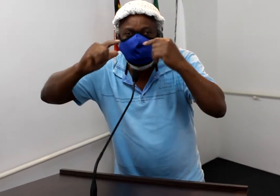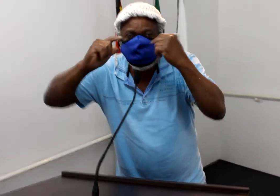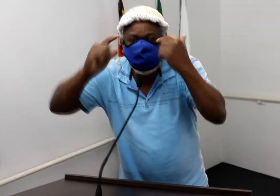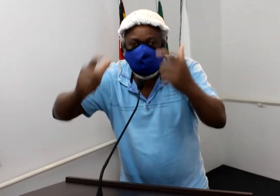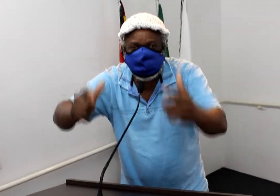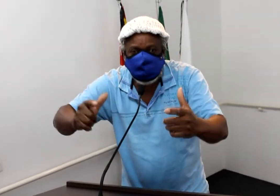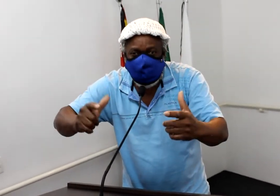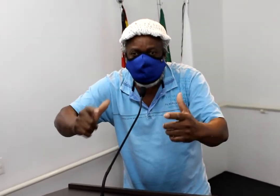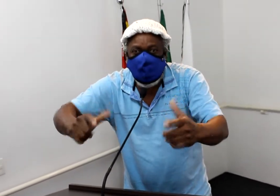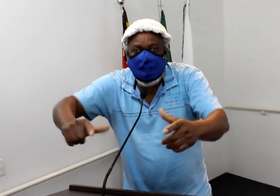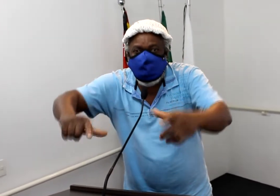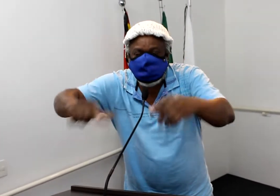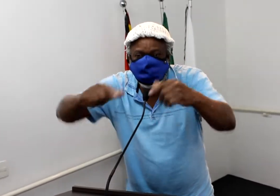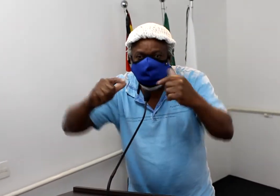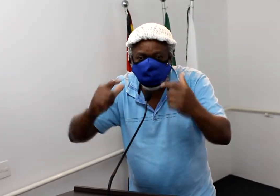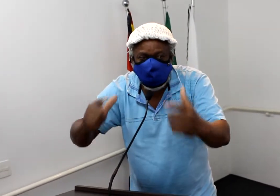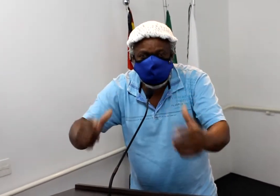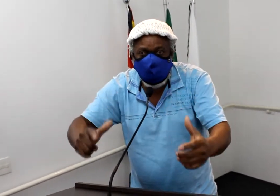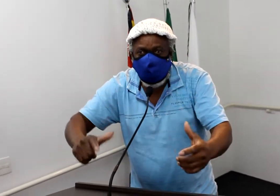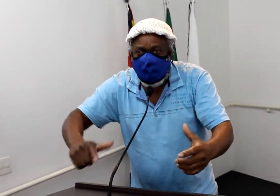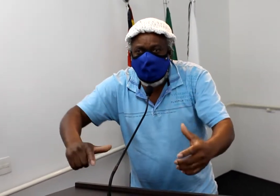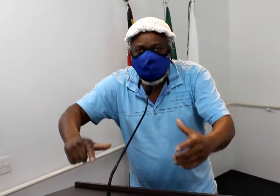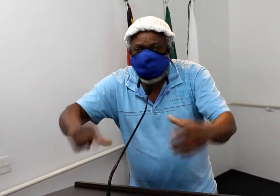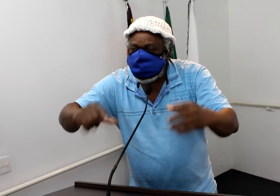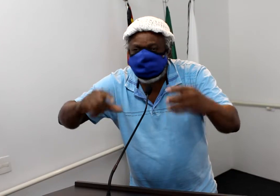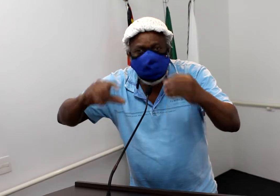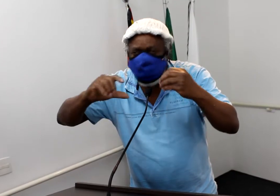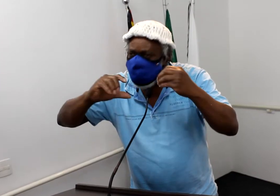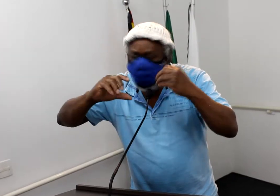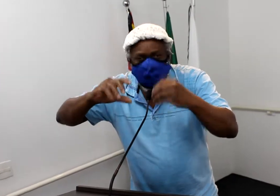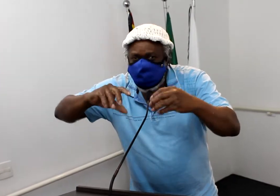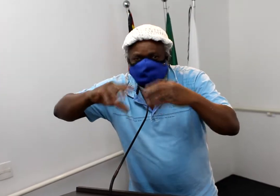amanhã vai continuar estudando, pode ser um doutor,